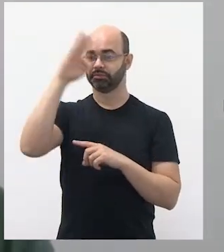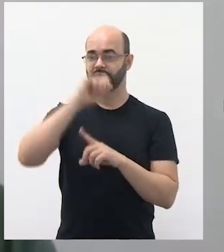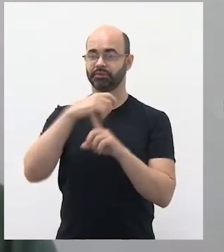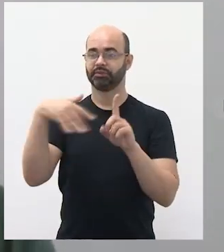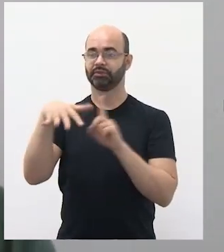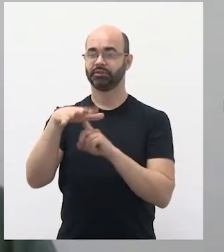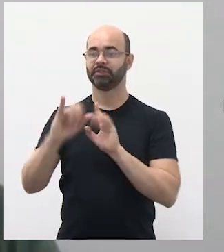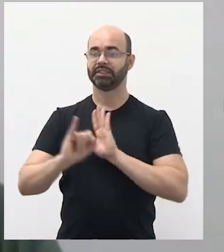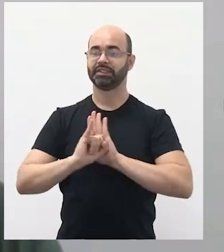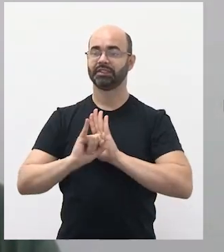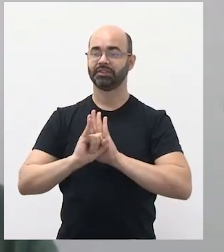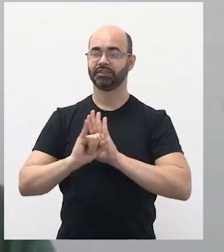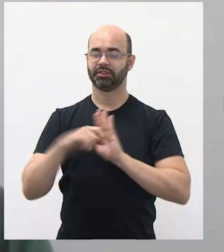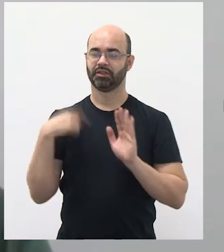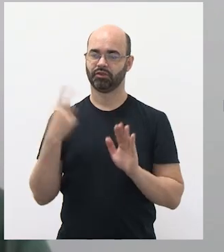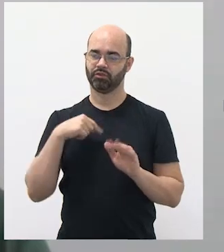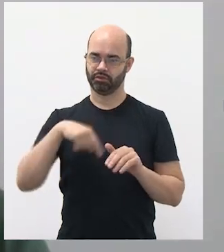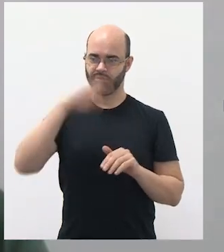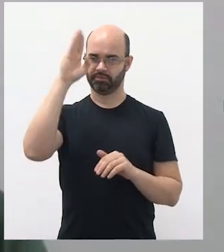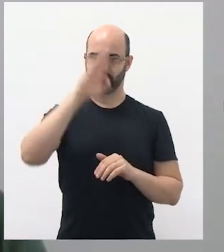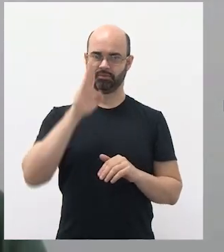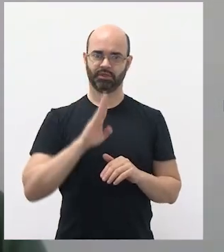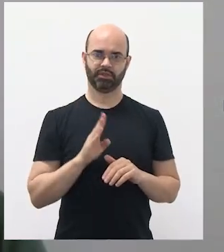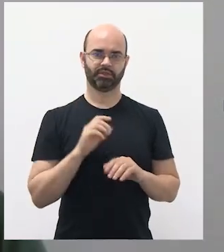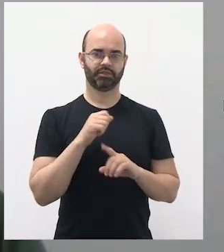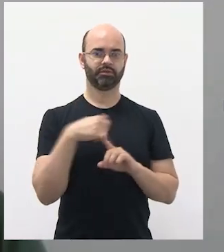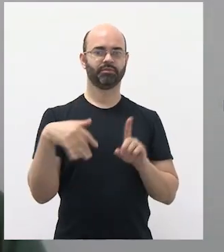identidade nossa como brasileiros,